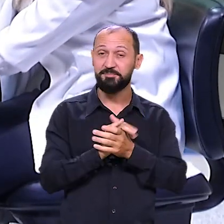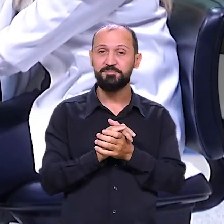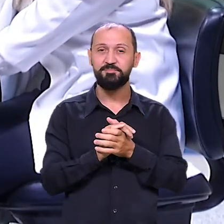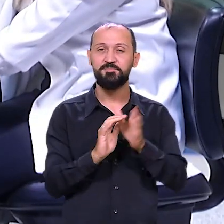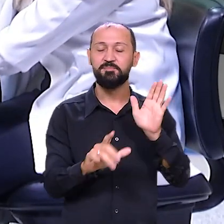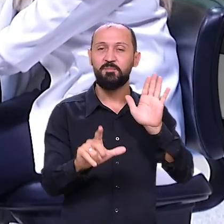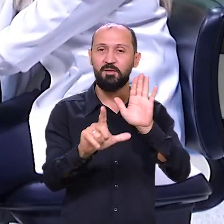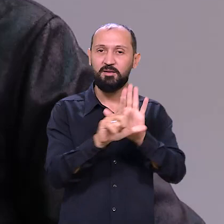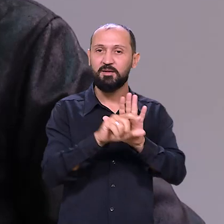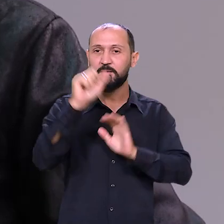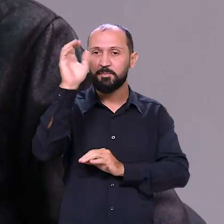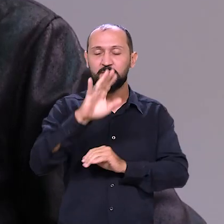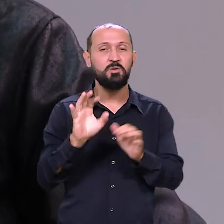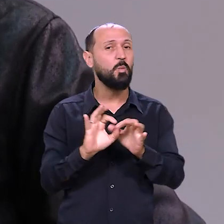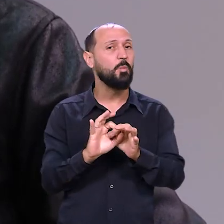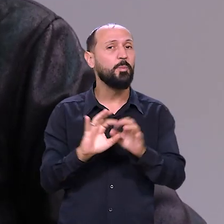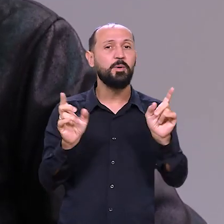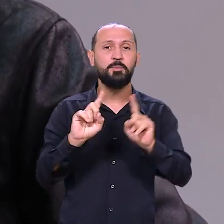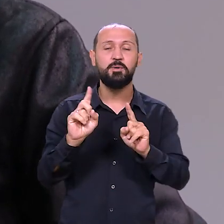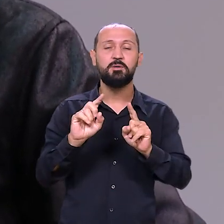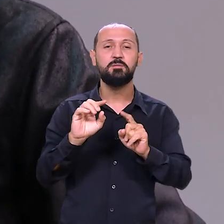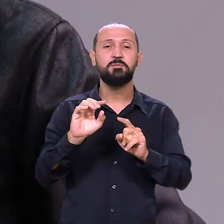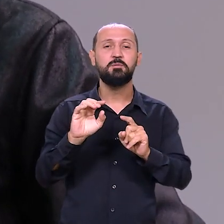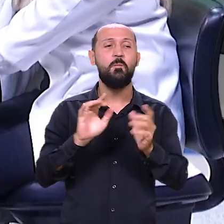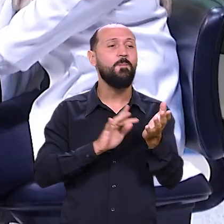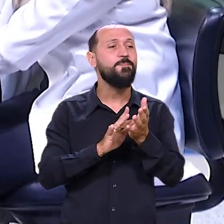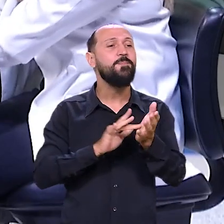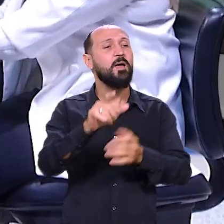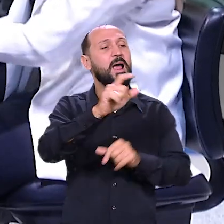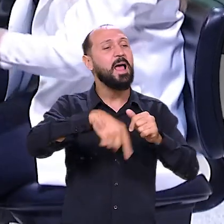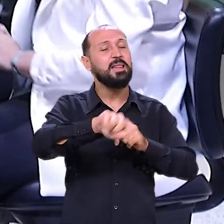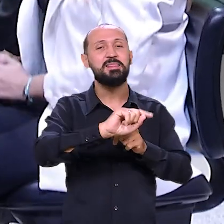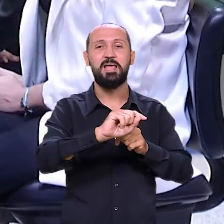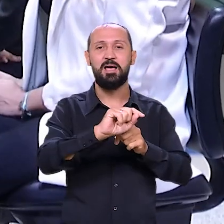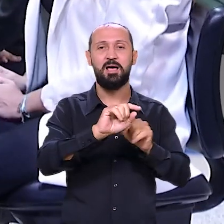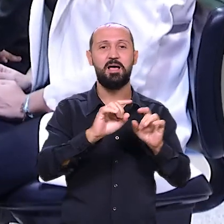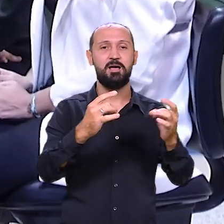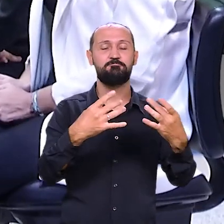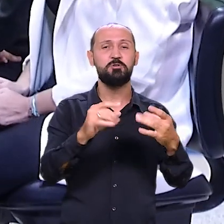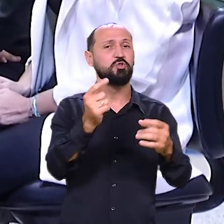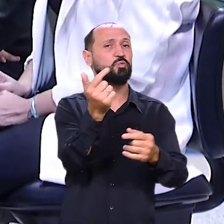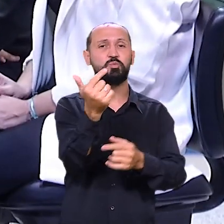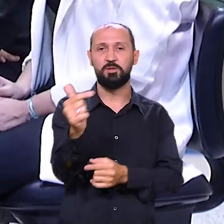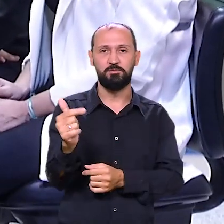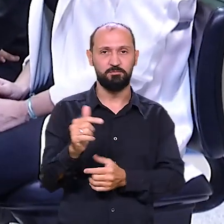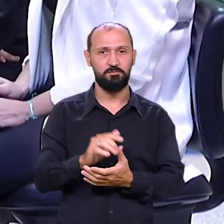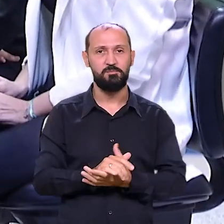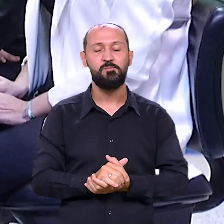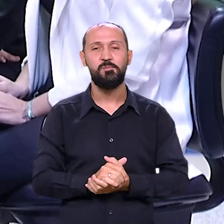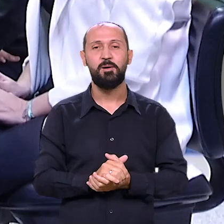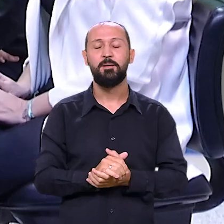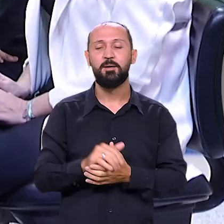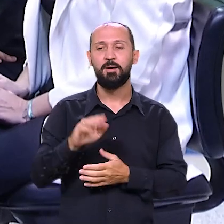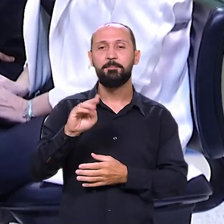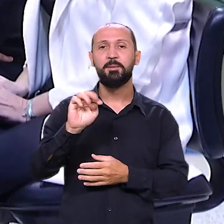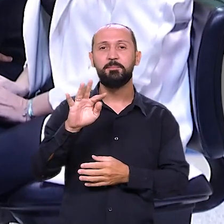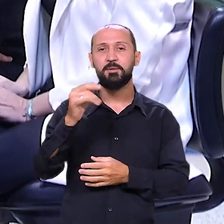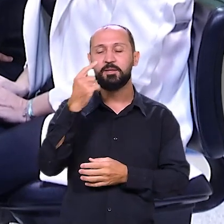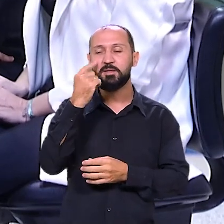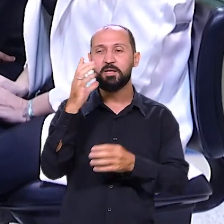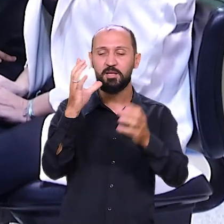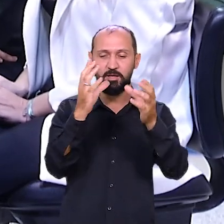a legislação brasileira não permite enganar o consumidor. A gente não tem enganos ao consumidor. A bebida láctea